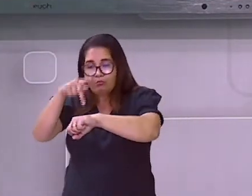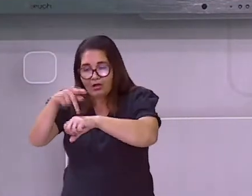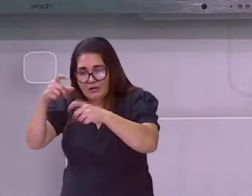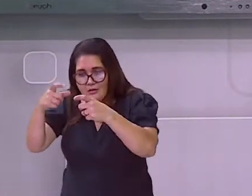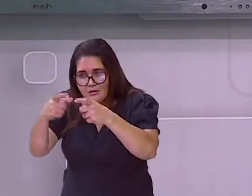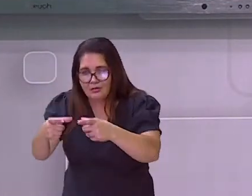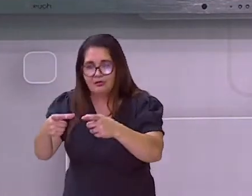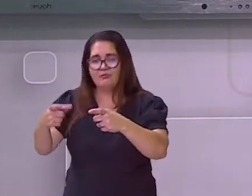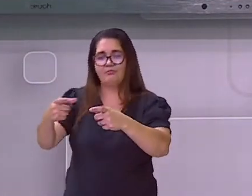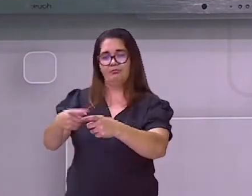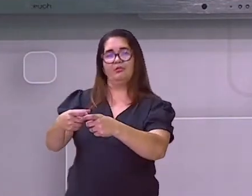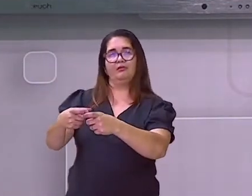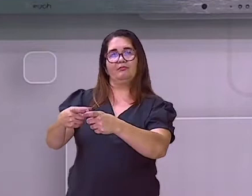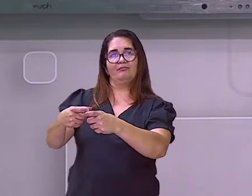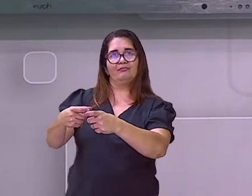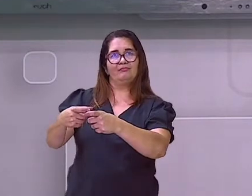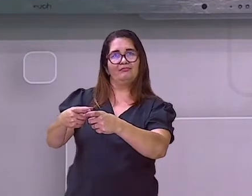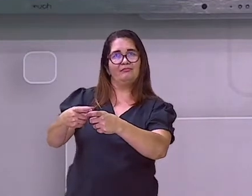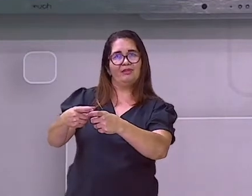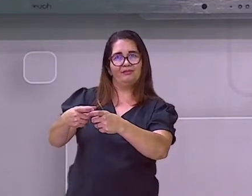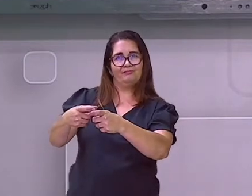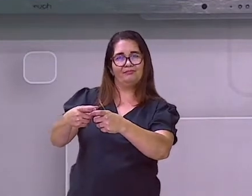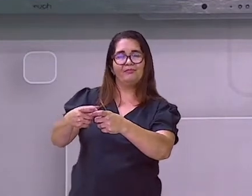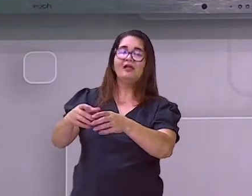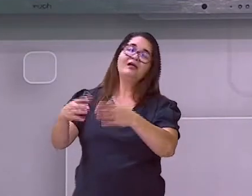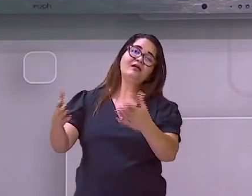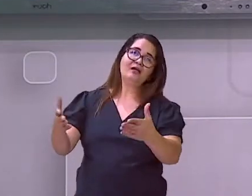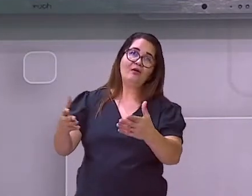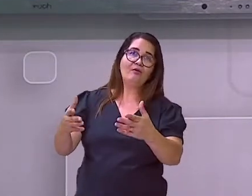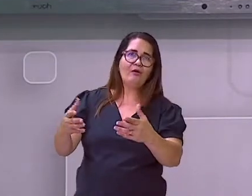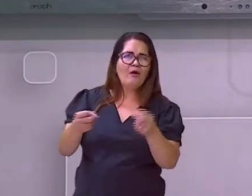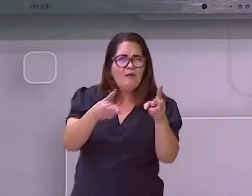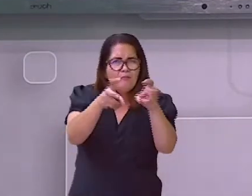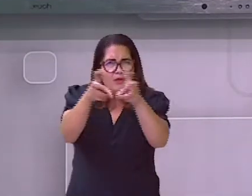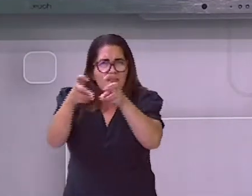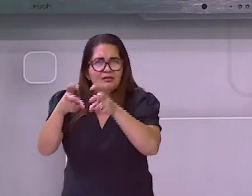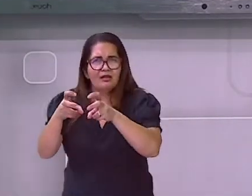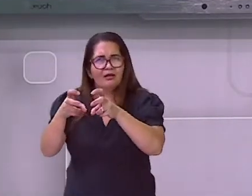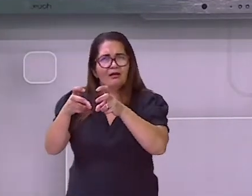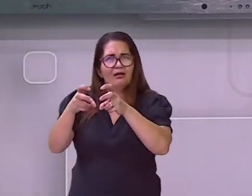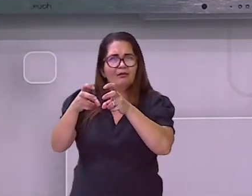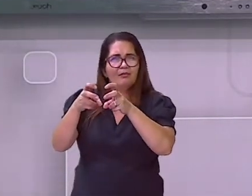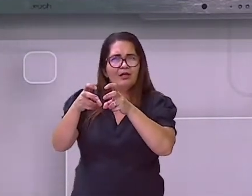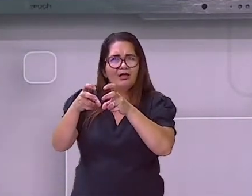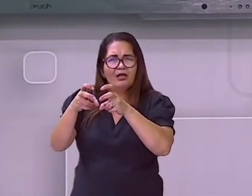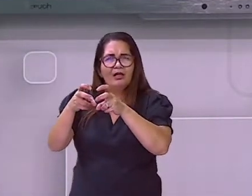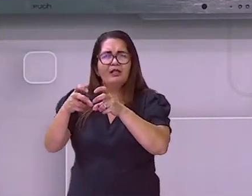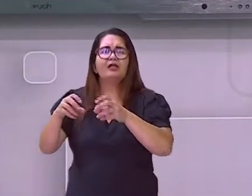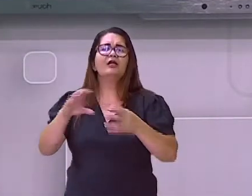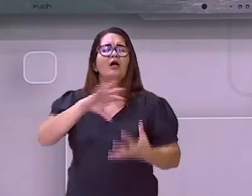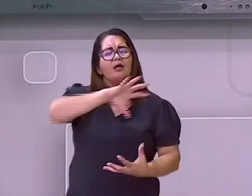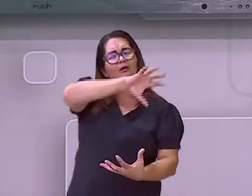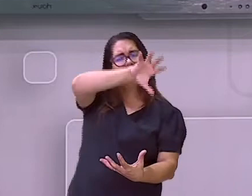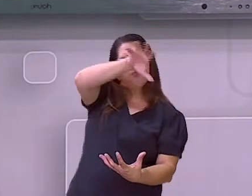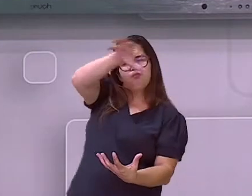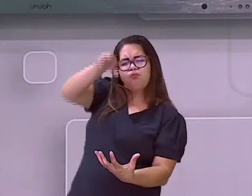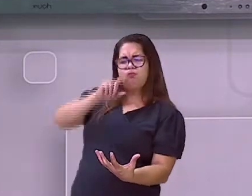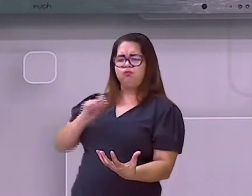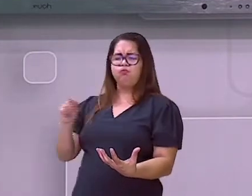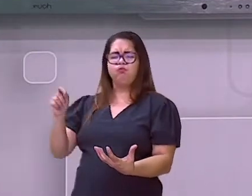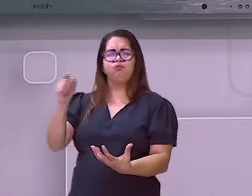é diferente os problemas sociais e econômicos, mas